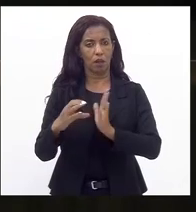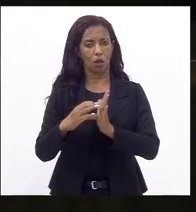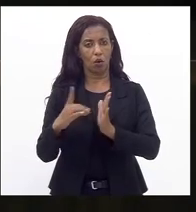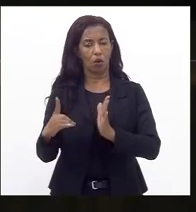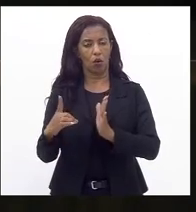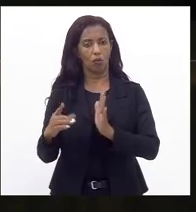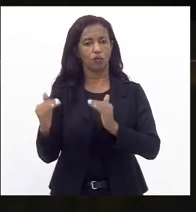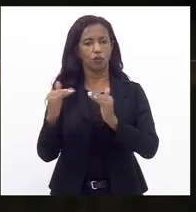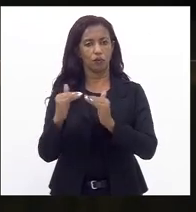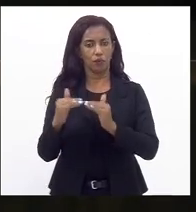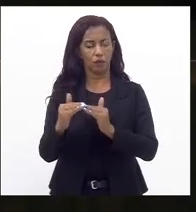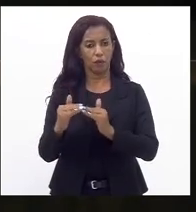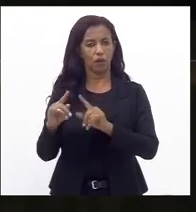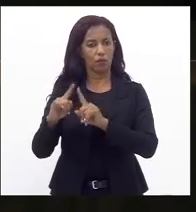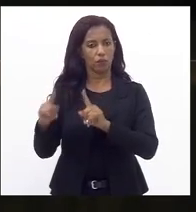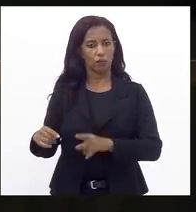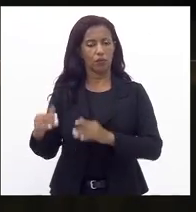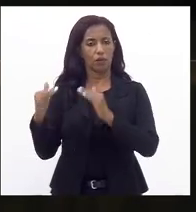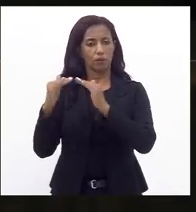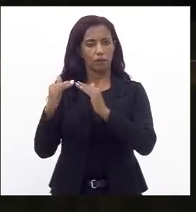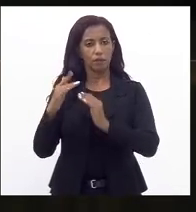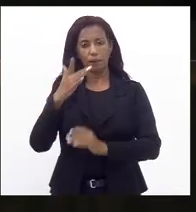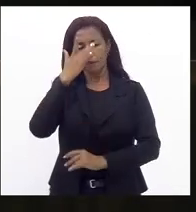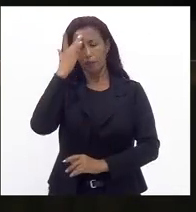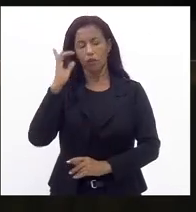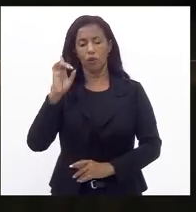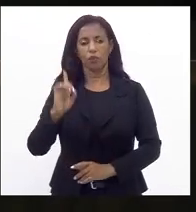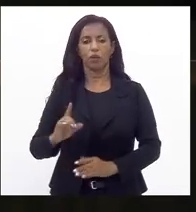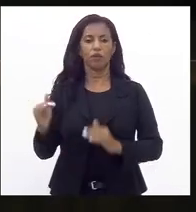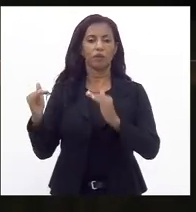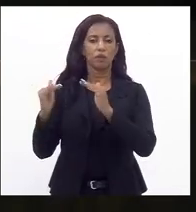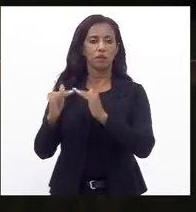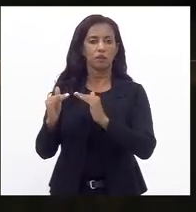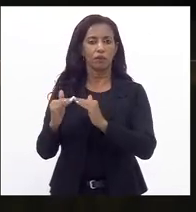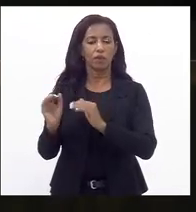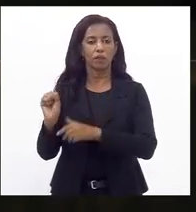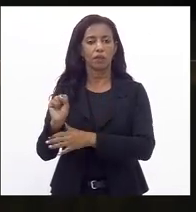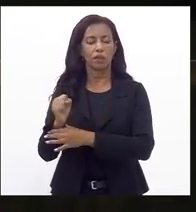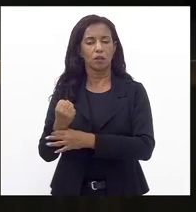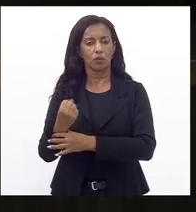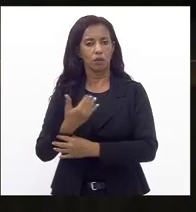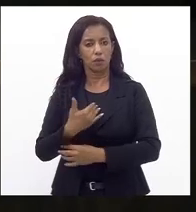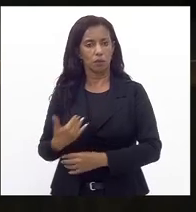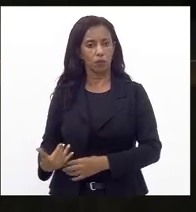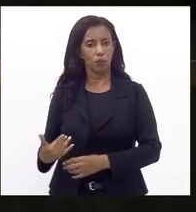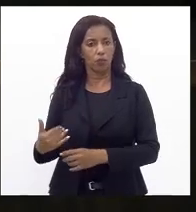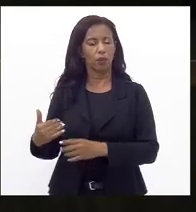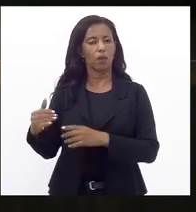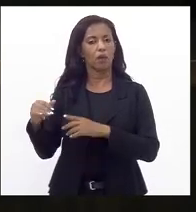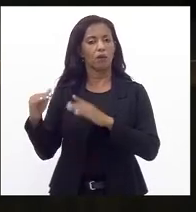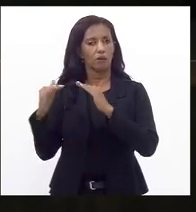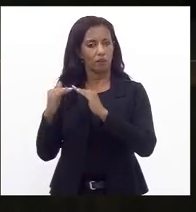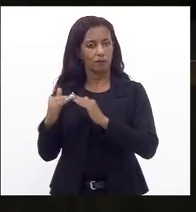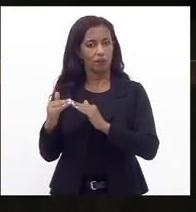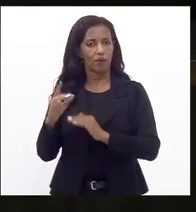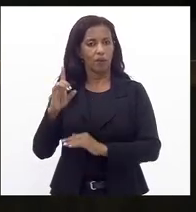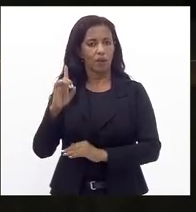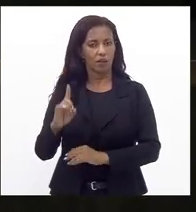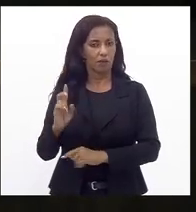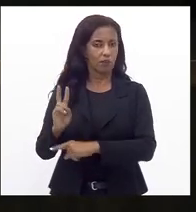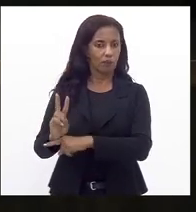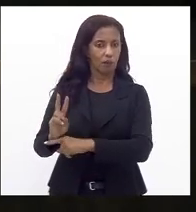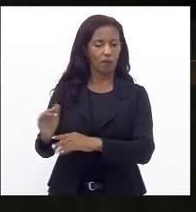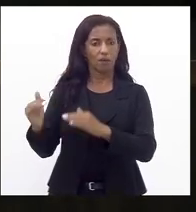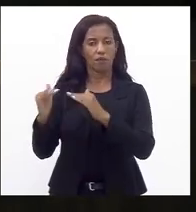favoráveis servidor de público favorável de pessoa com deficiência favorável Segurança Pública surge de polícia favorável Defesa